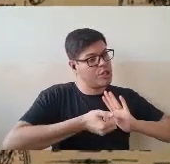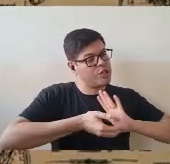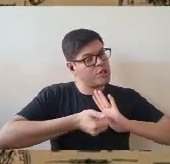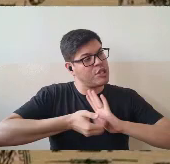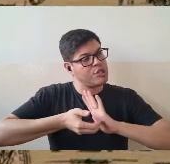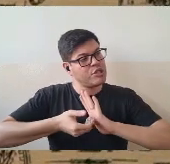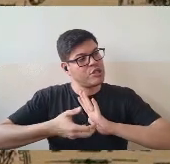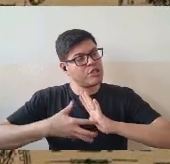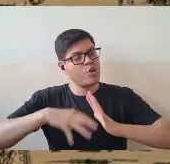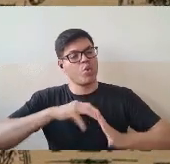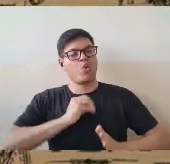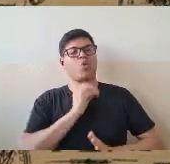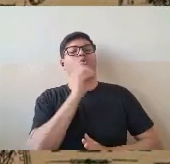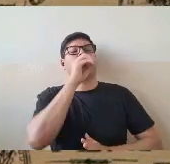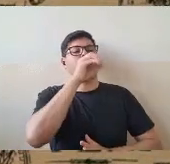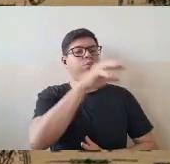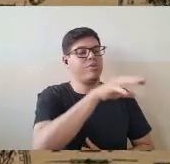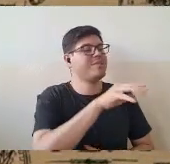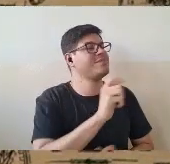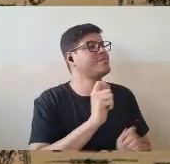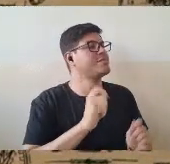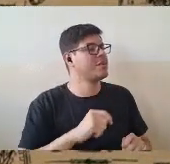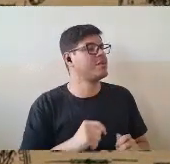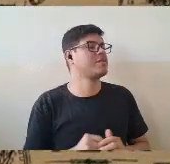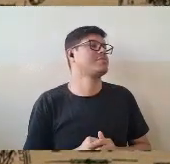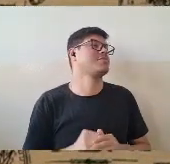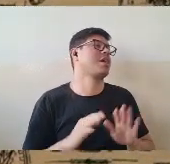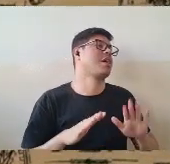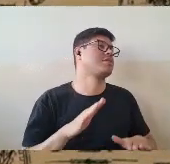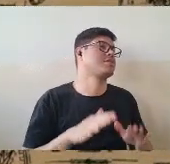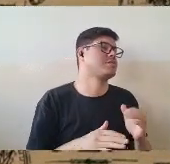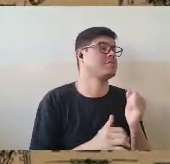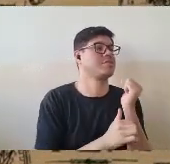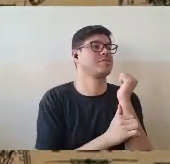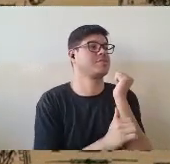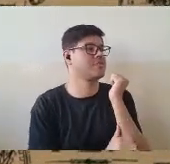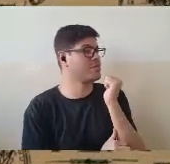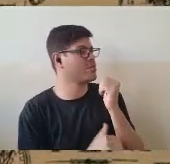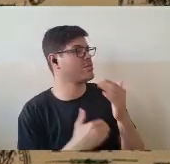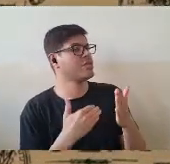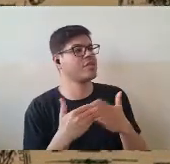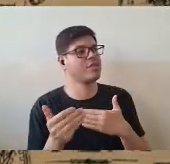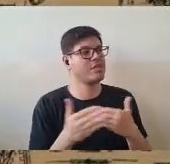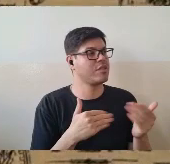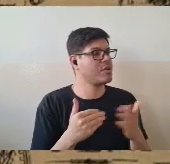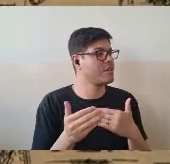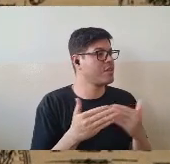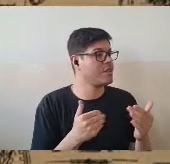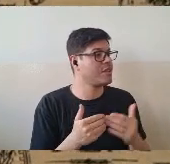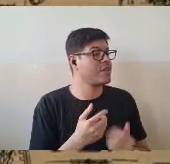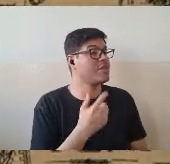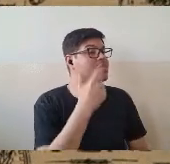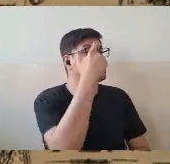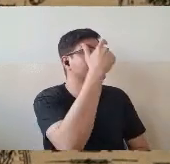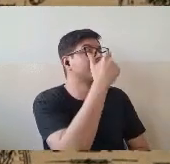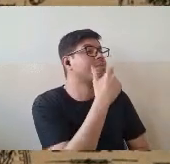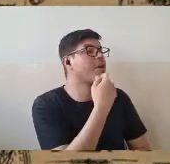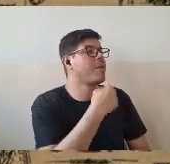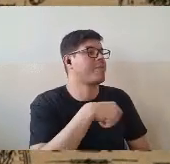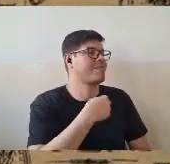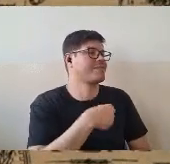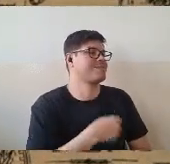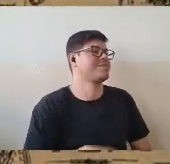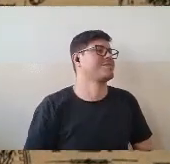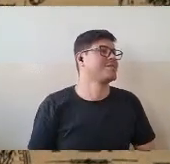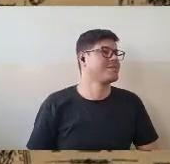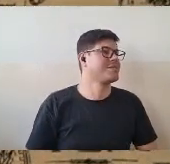não interessa cocô bonito, interessa é a cara. Aí a mãe relaxa, fica tranquila. Você está entendendo? É. Então nós nos